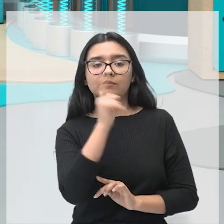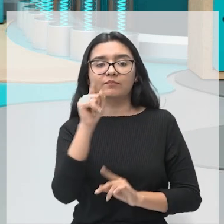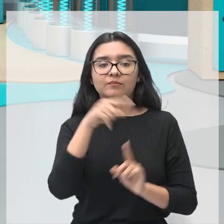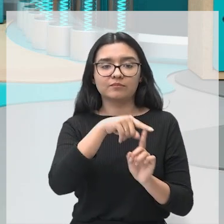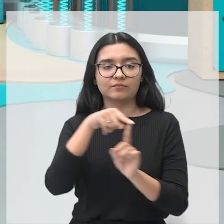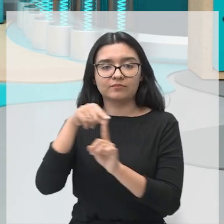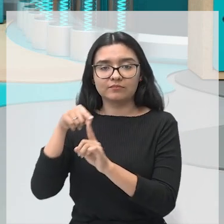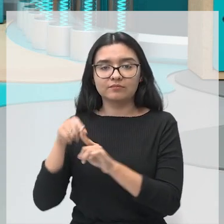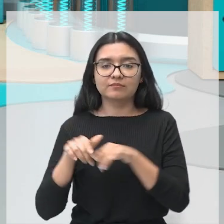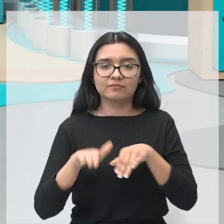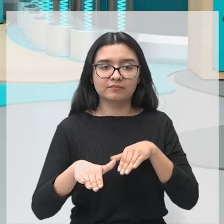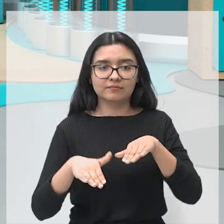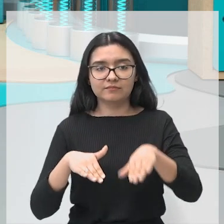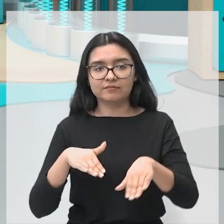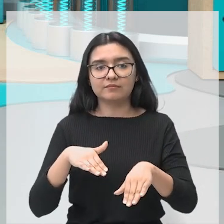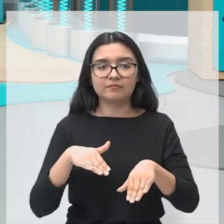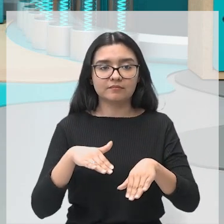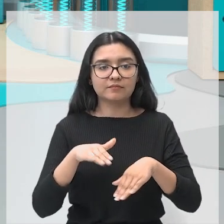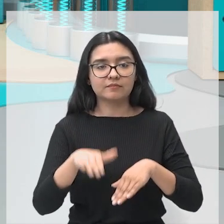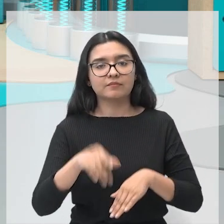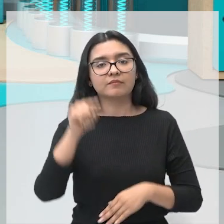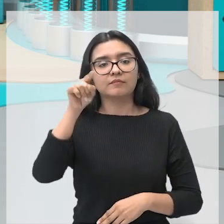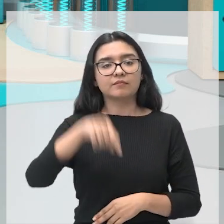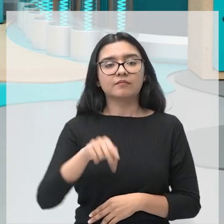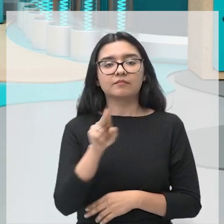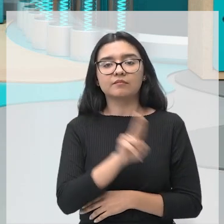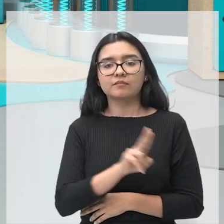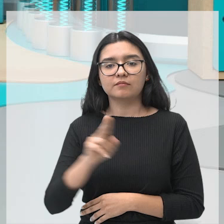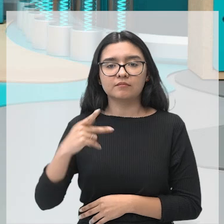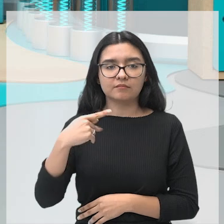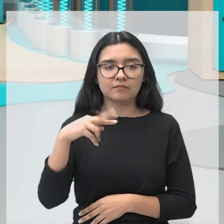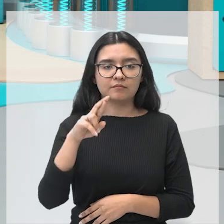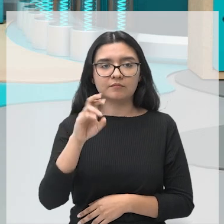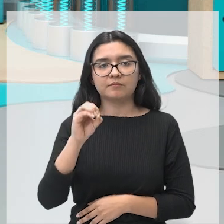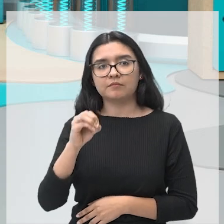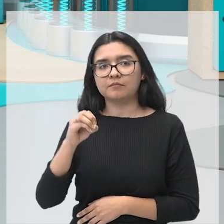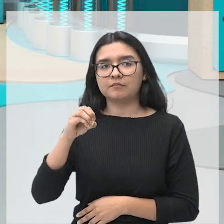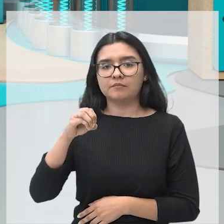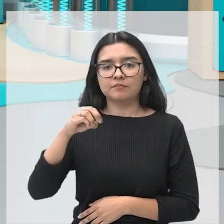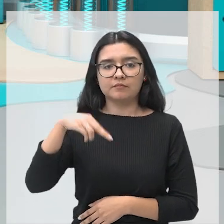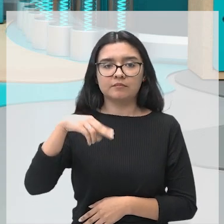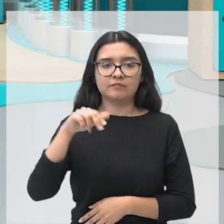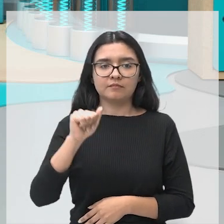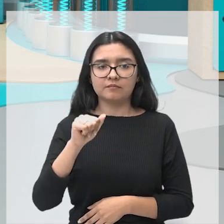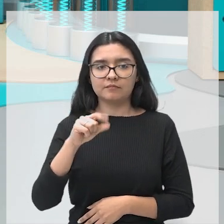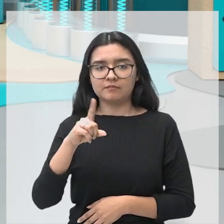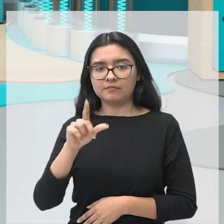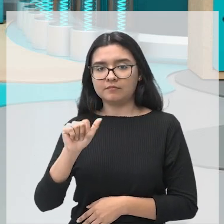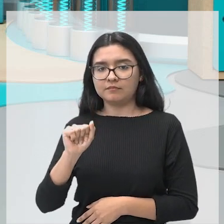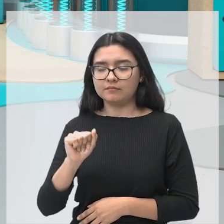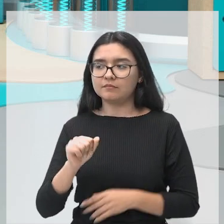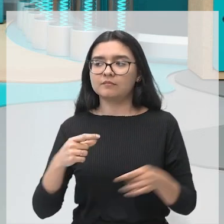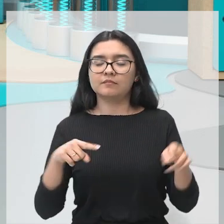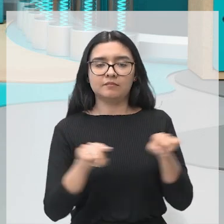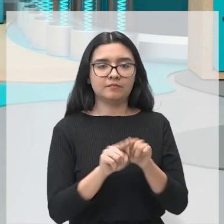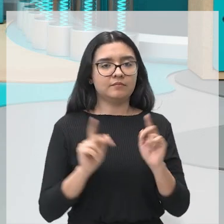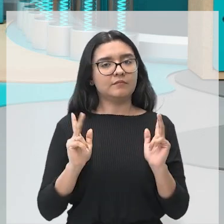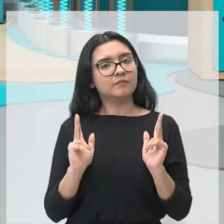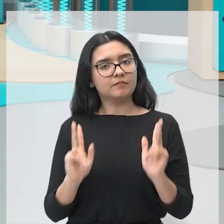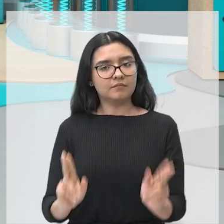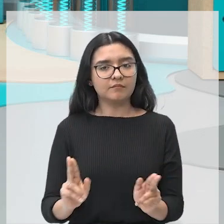pisada, que é a pisada pronada, tá bom? Porém, do mesmo modo que a